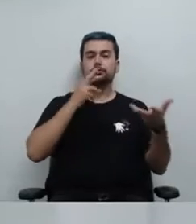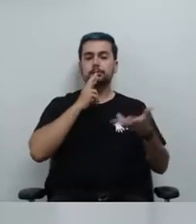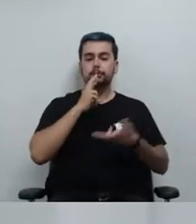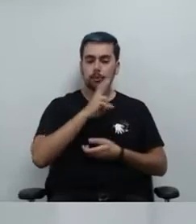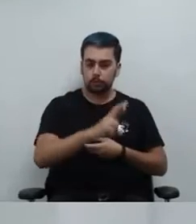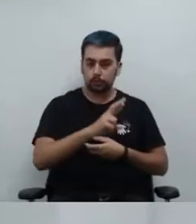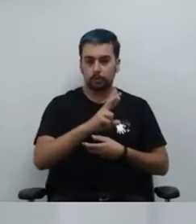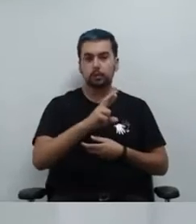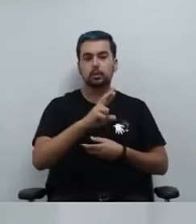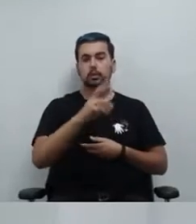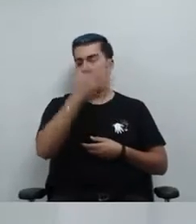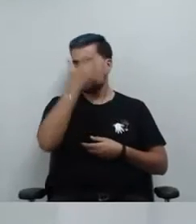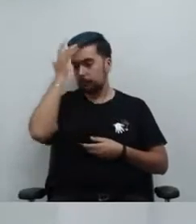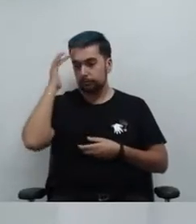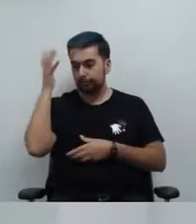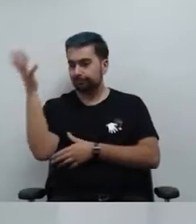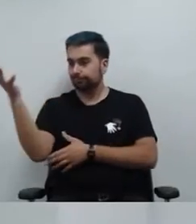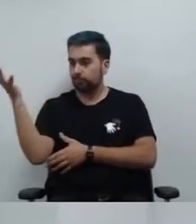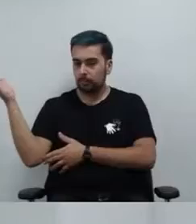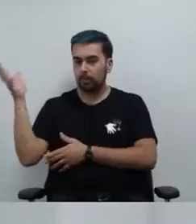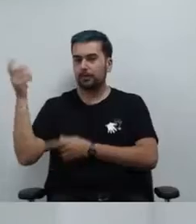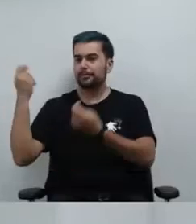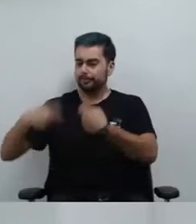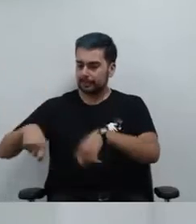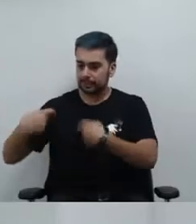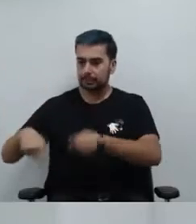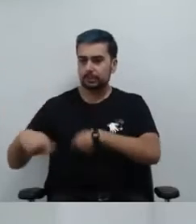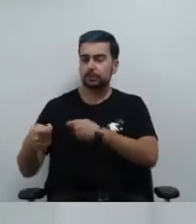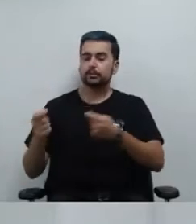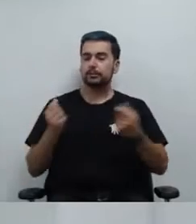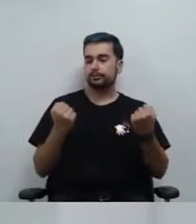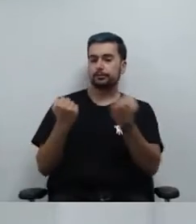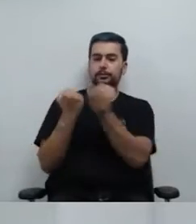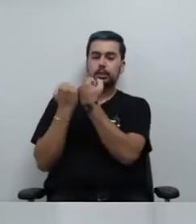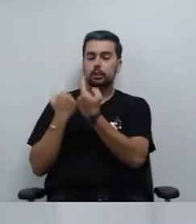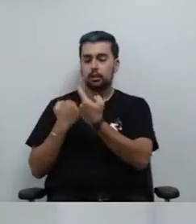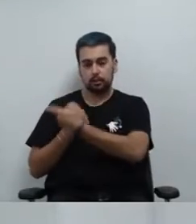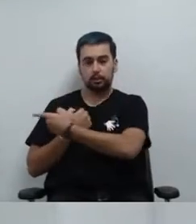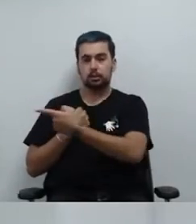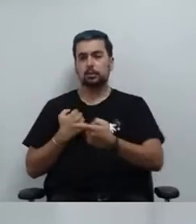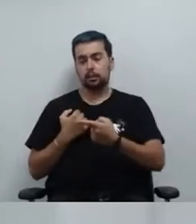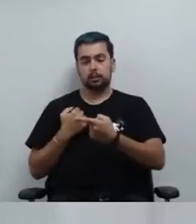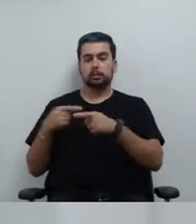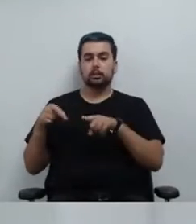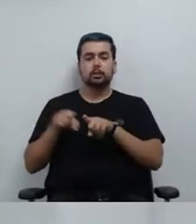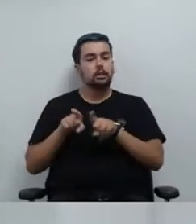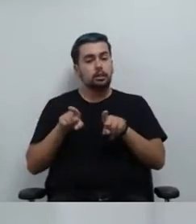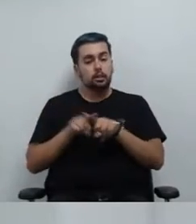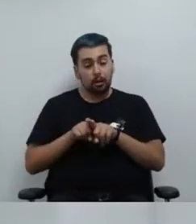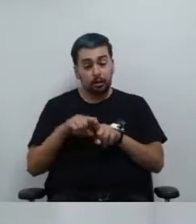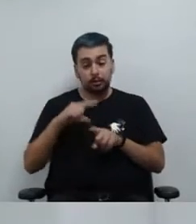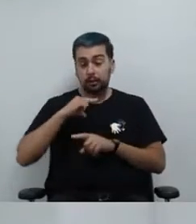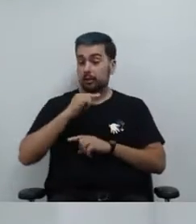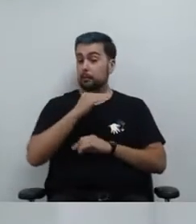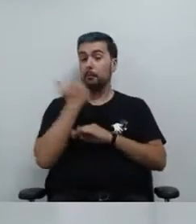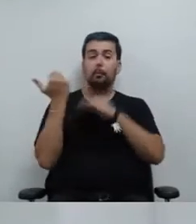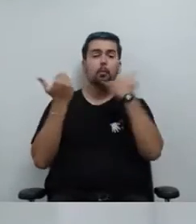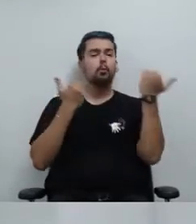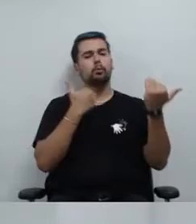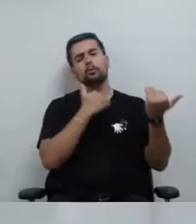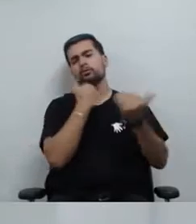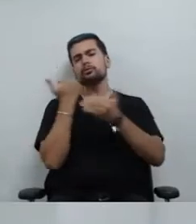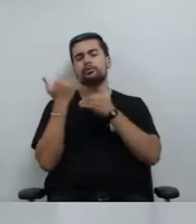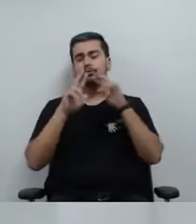para proteger os menos favorecidos, que vêm morrendo sem ter